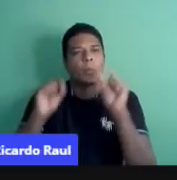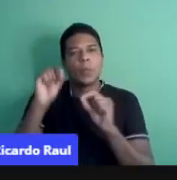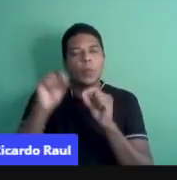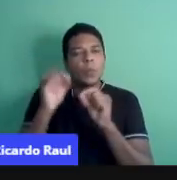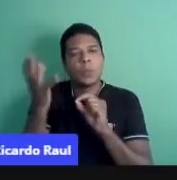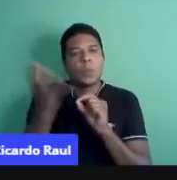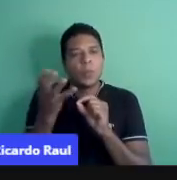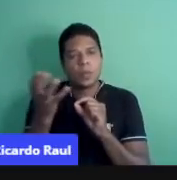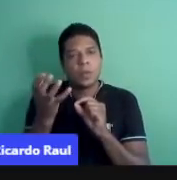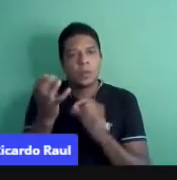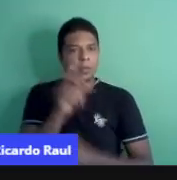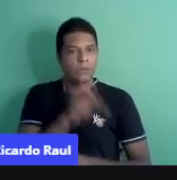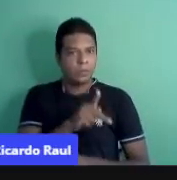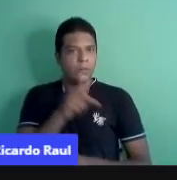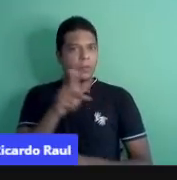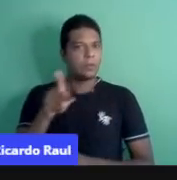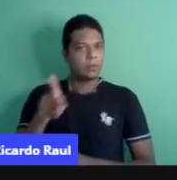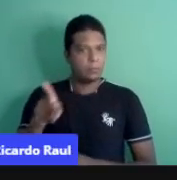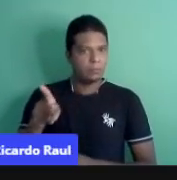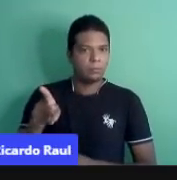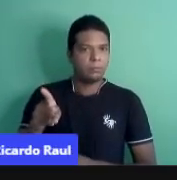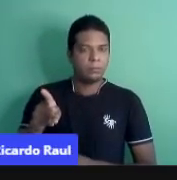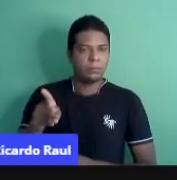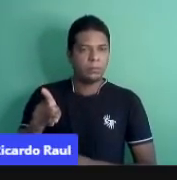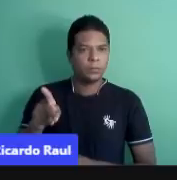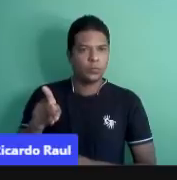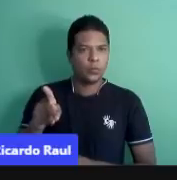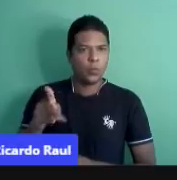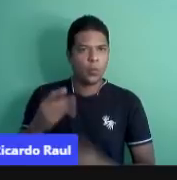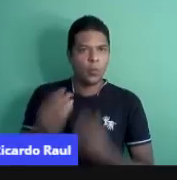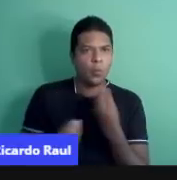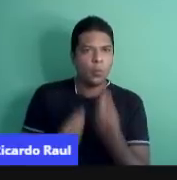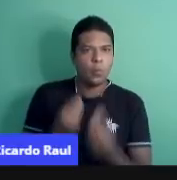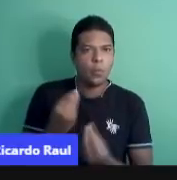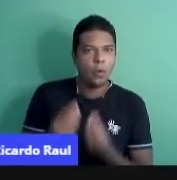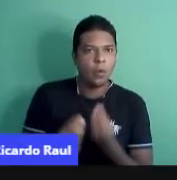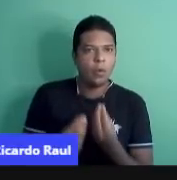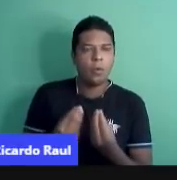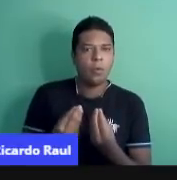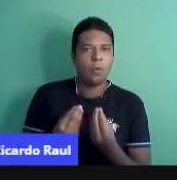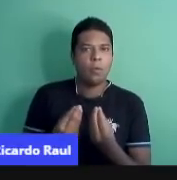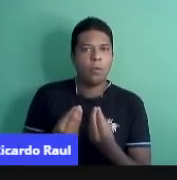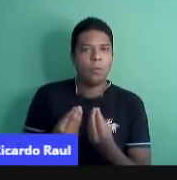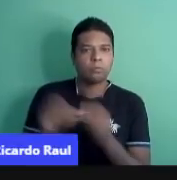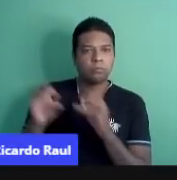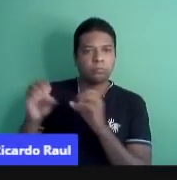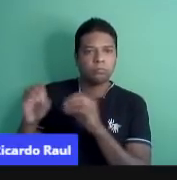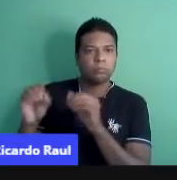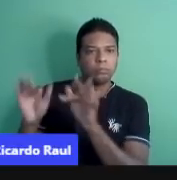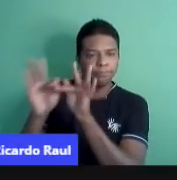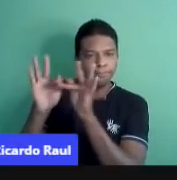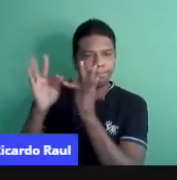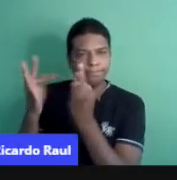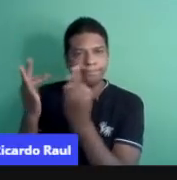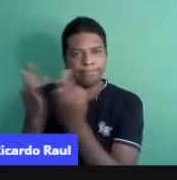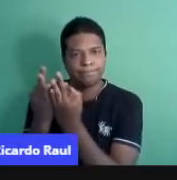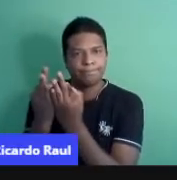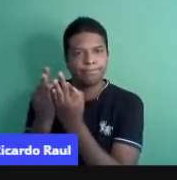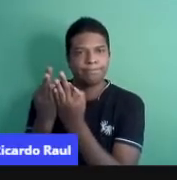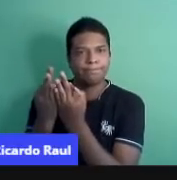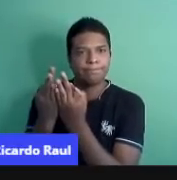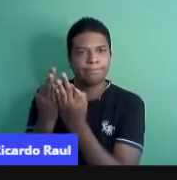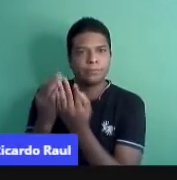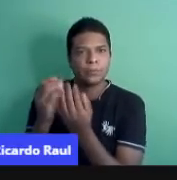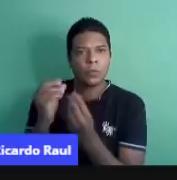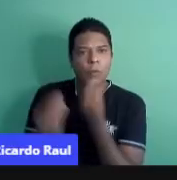enquanto professores, como nós vamos atingir essas famílias, como esse pai,